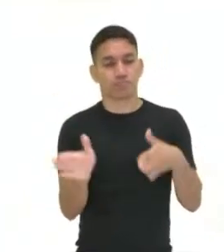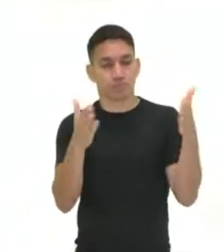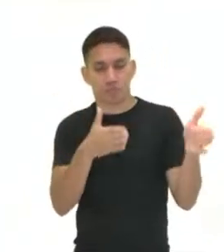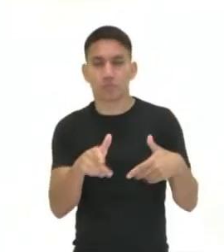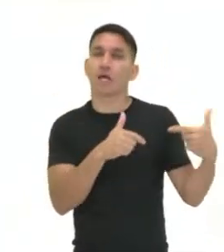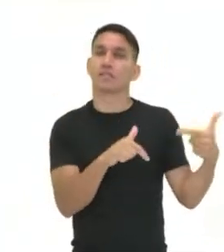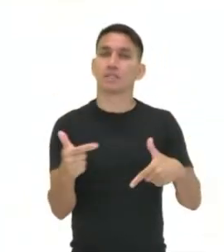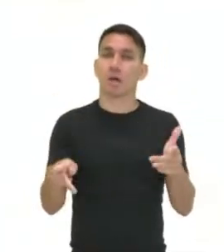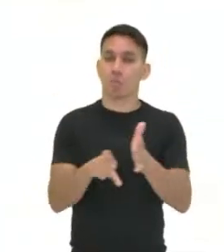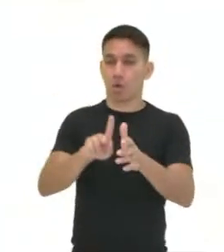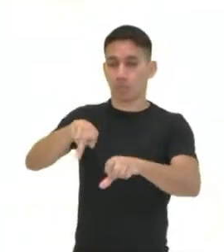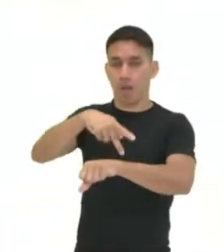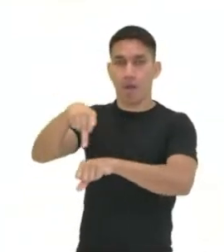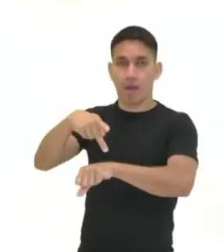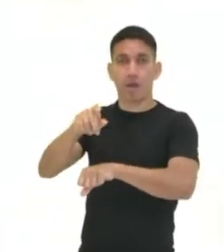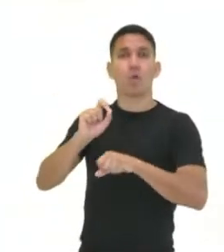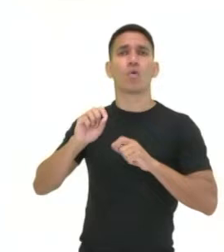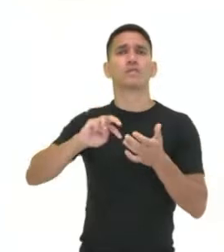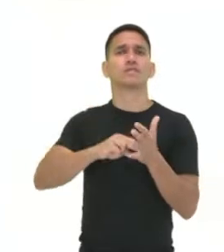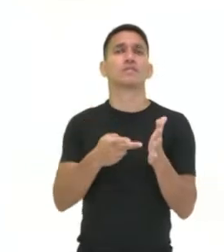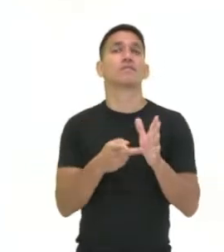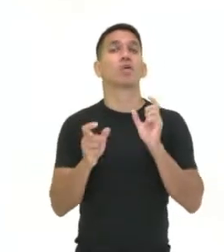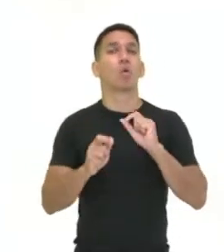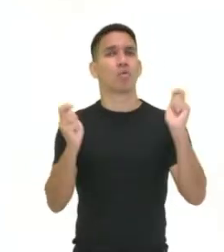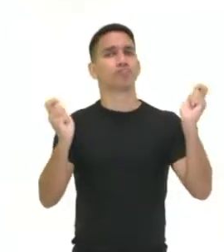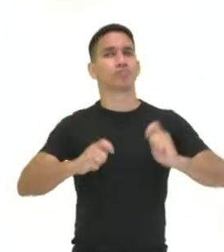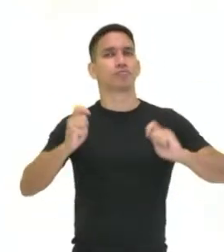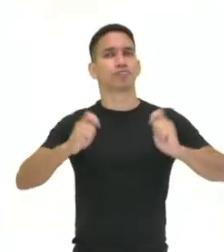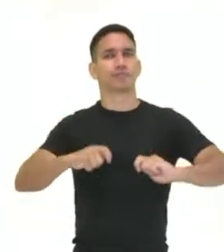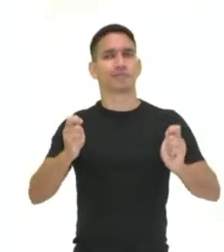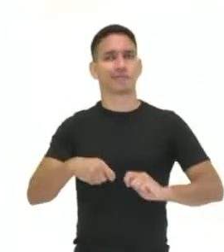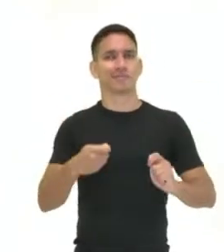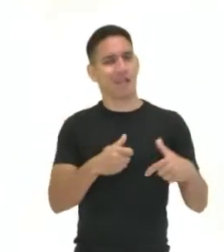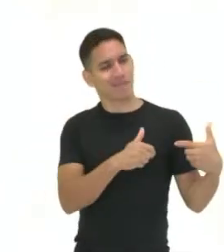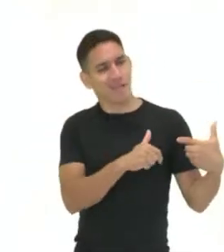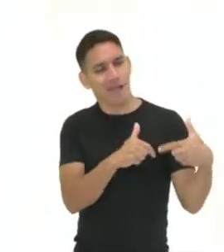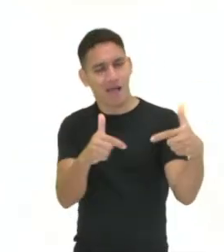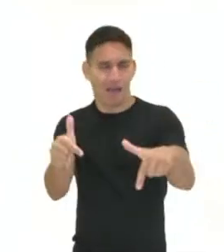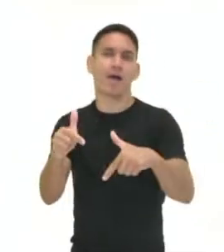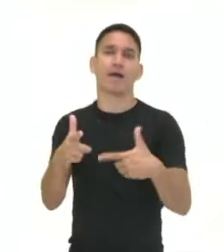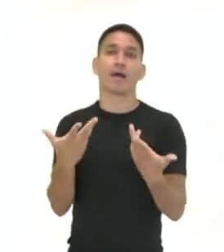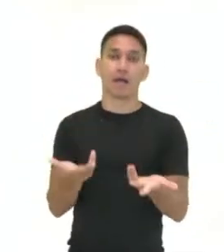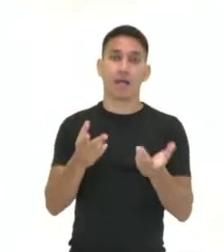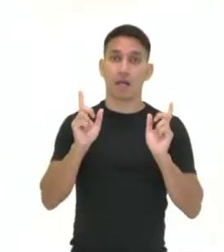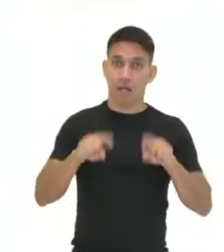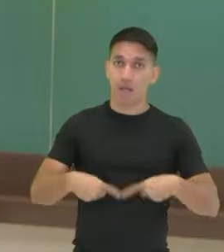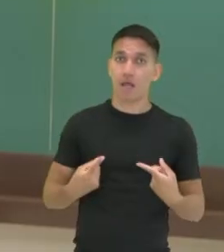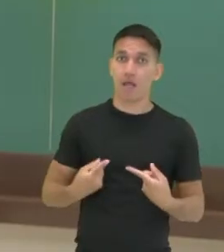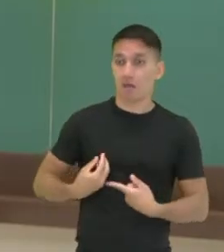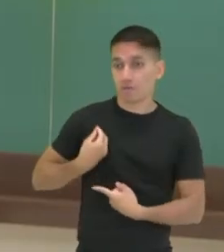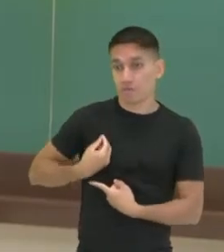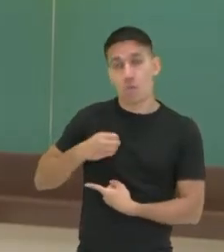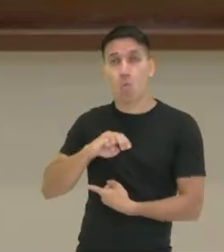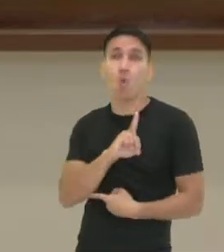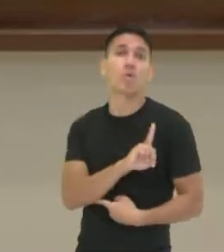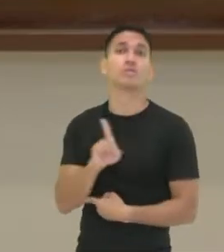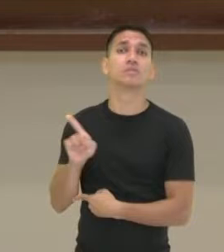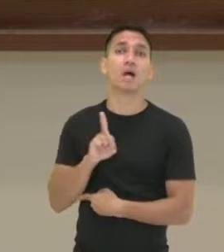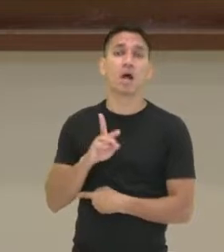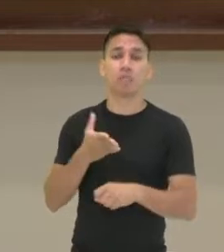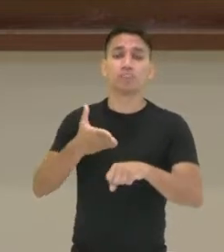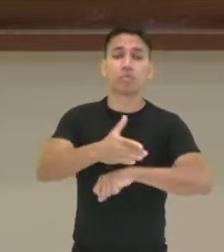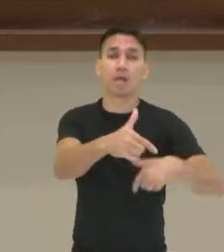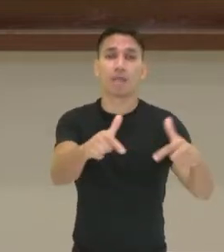o país, ou seja, aqueles que têm potencial de mão de obra, estando ou não no mercado de trabalho. Isso é